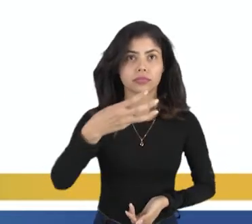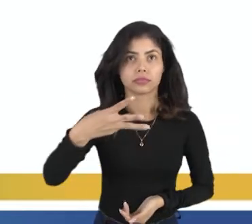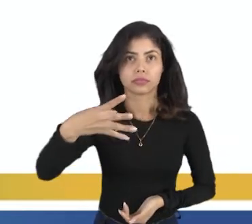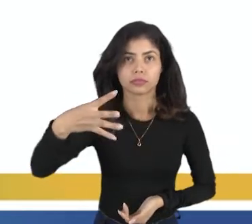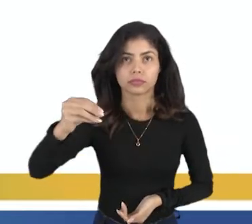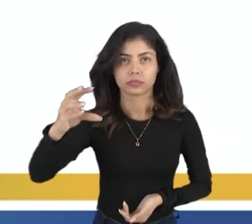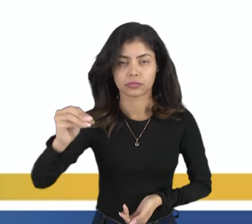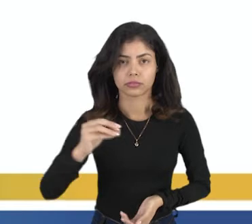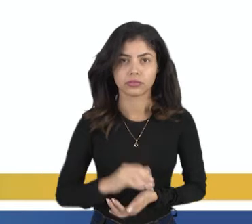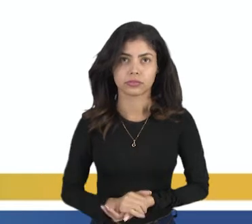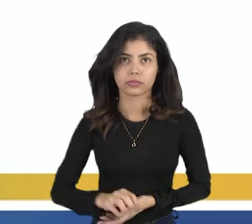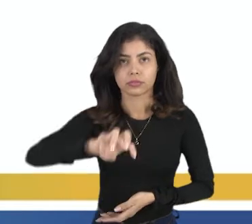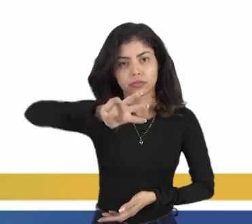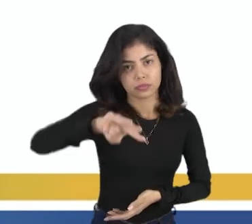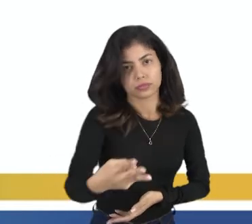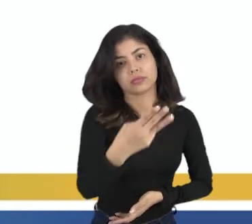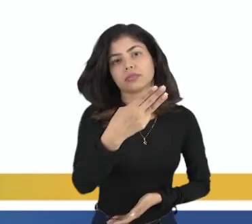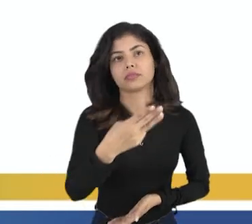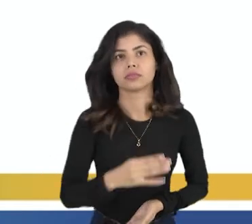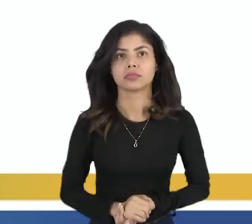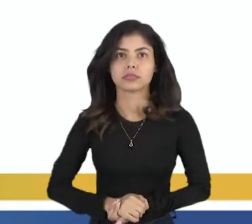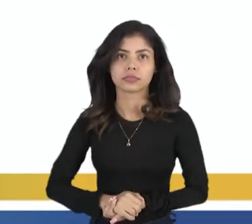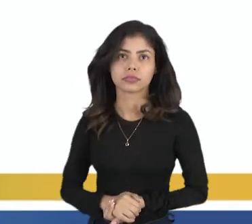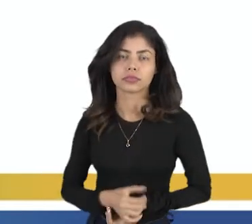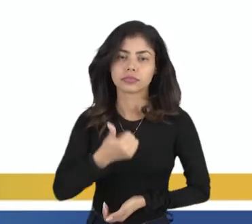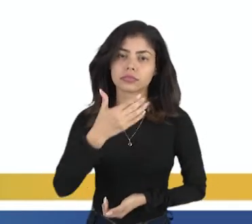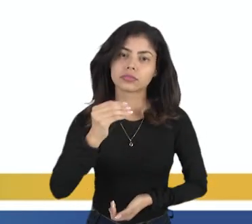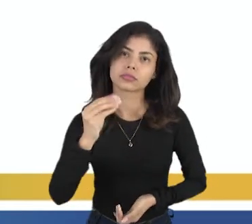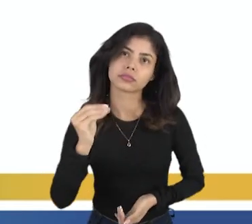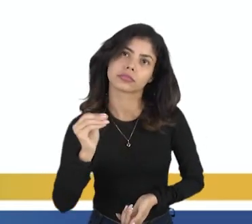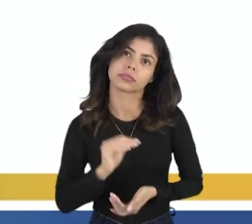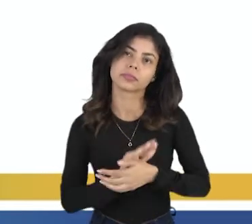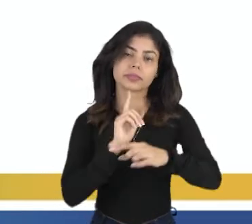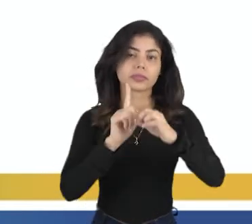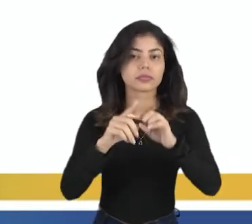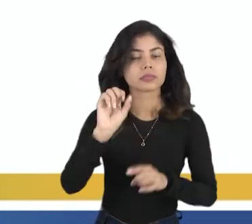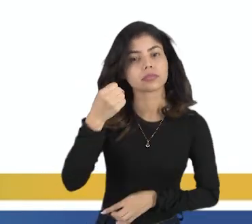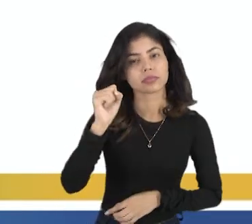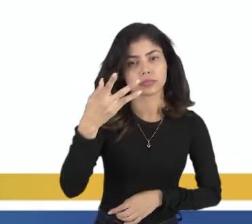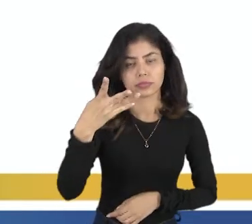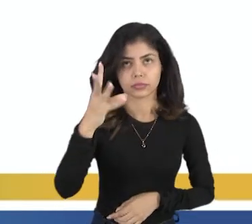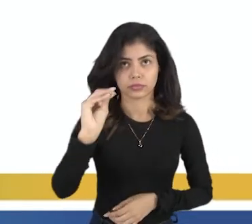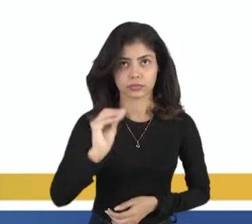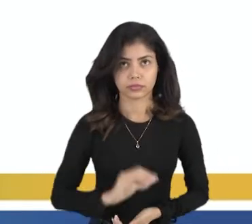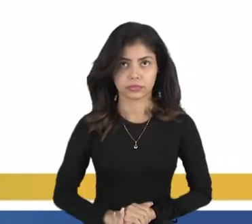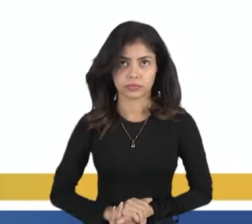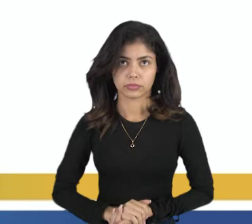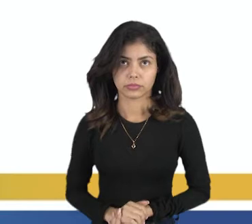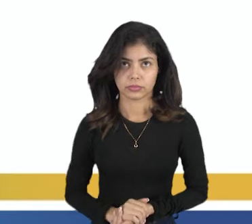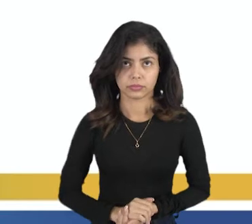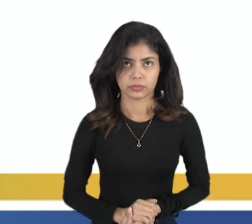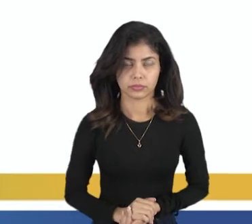mais 6.400, mais 3.100, mais